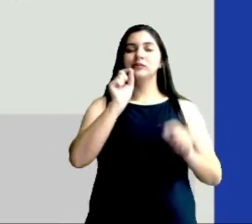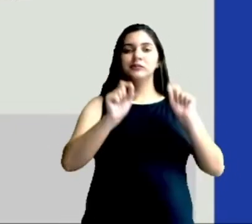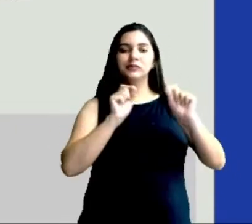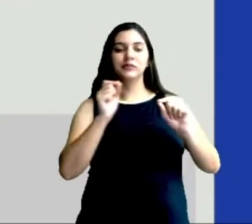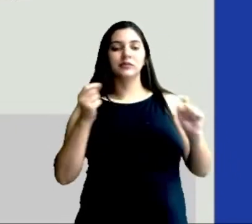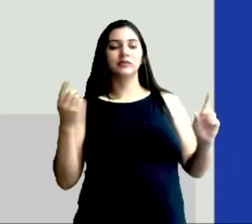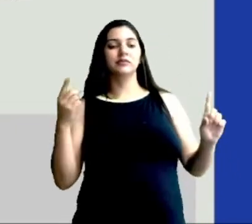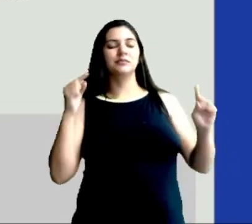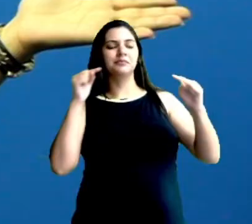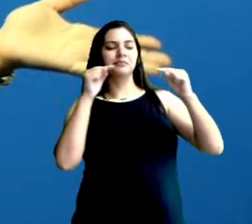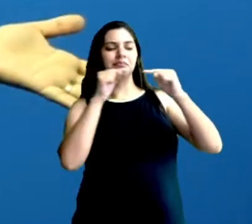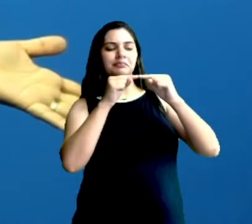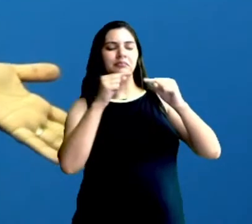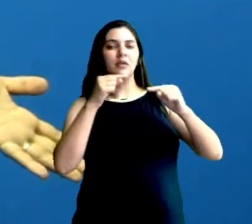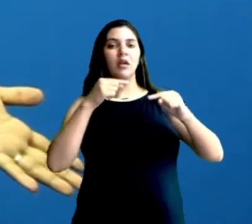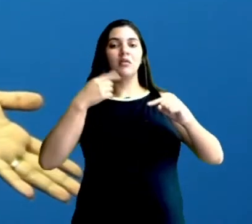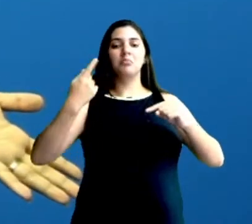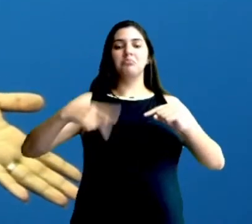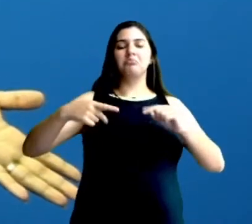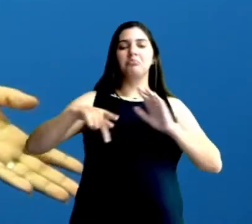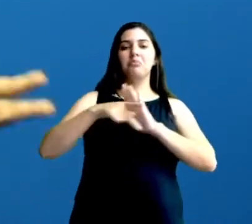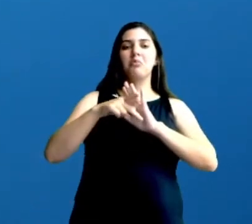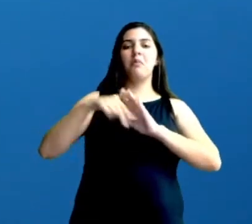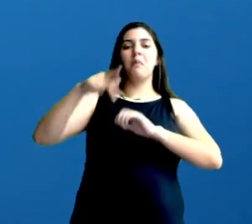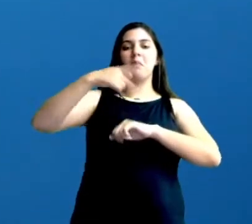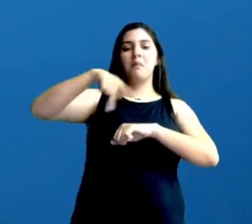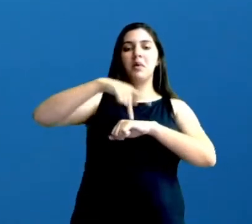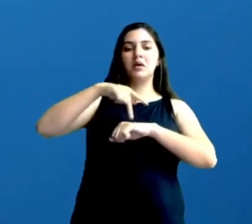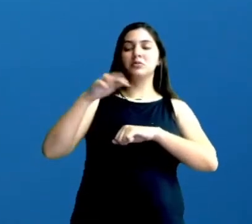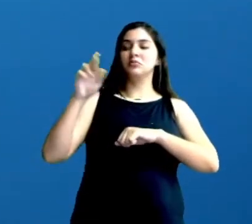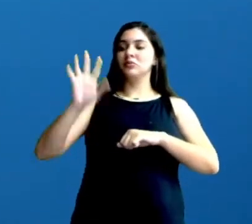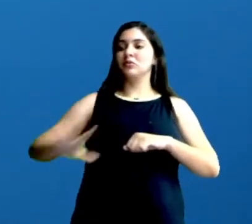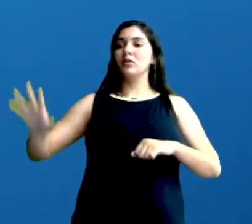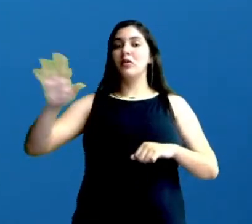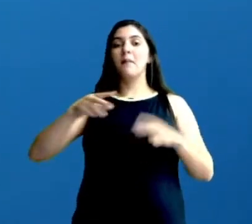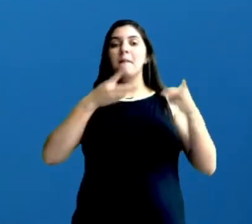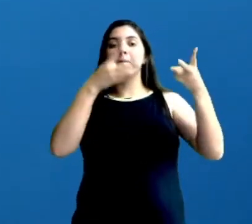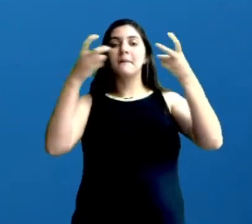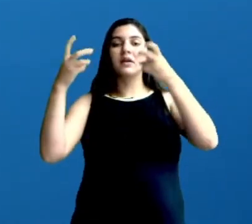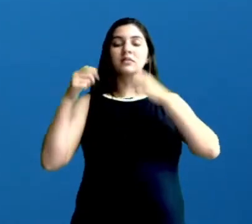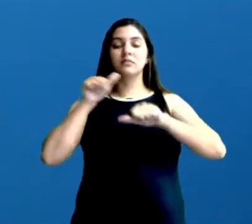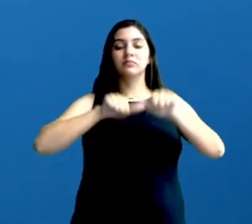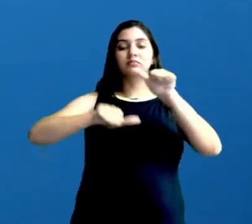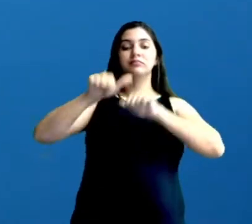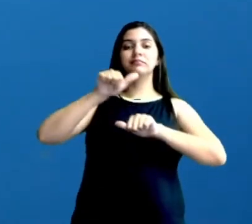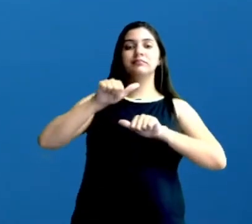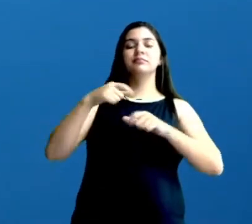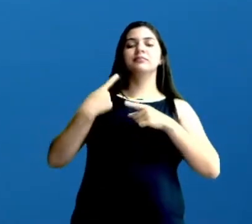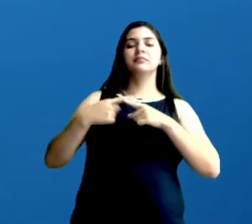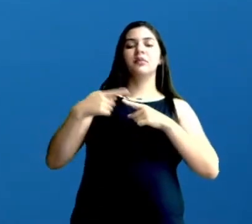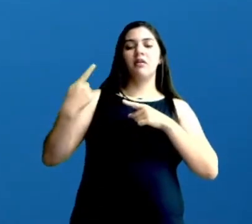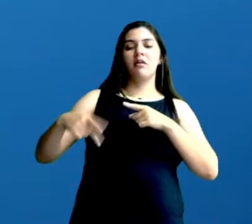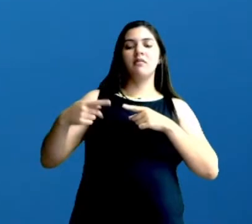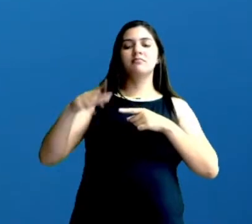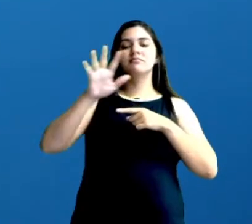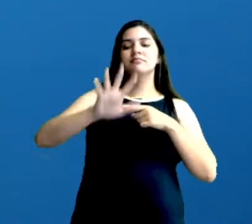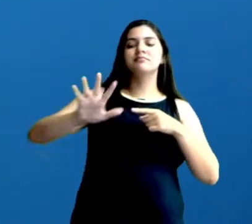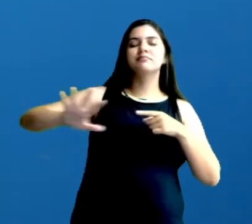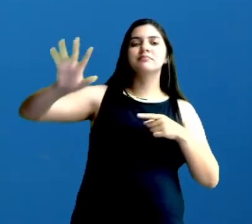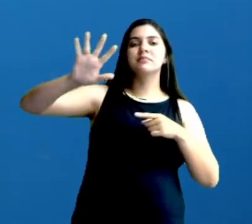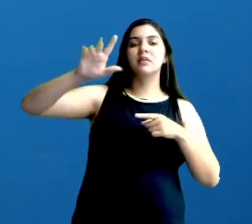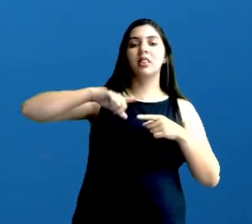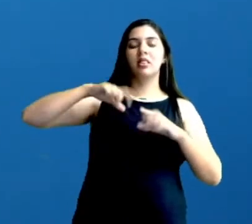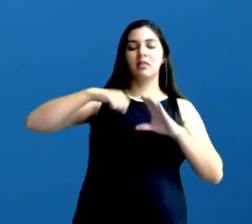ou uma determinada região, até aqui mesmo no nosso país, a gente vai perceber uma mudança, porque essa paisagem ela também tem